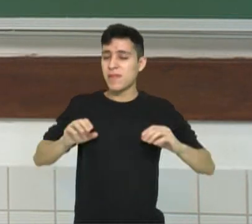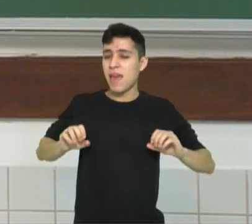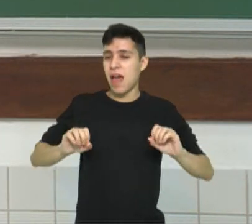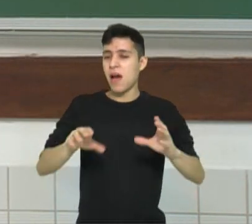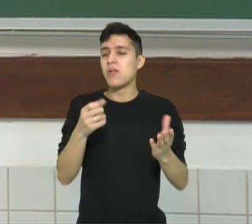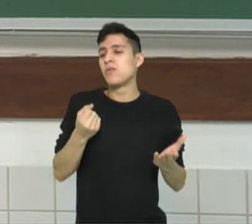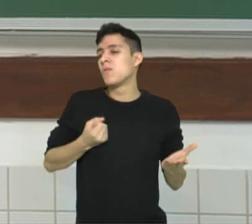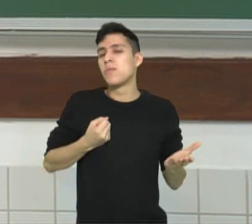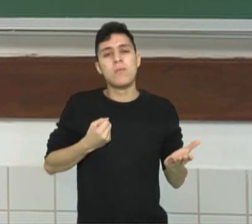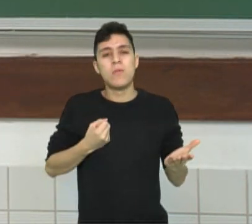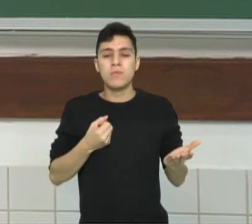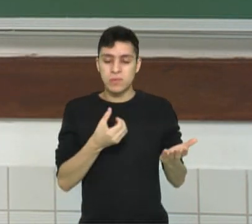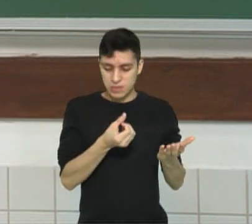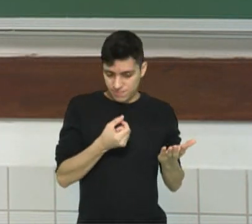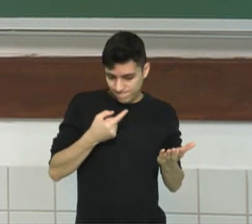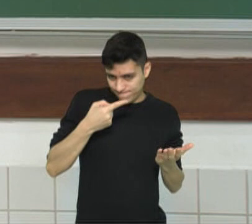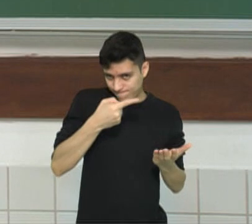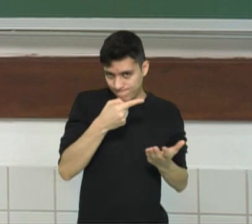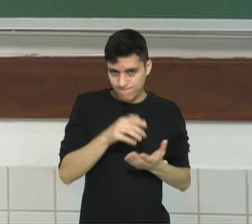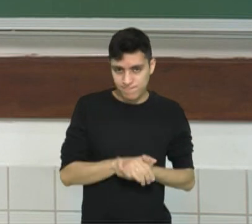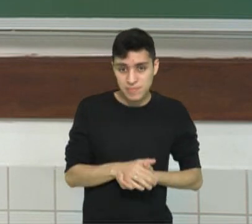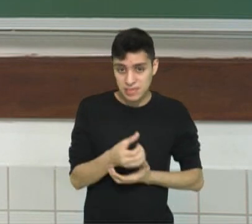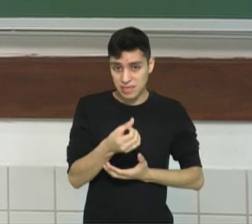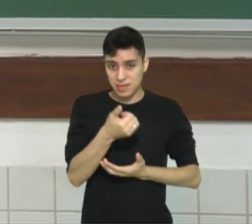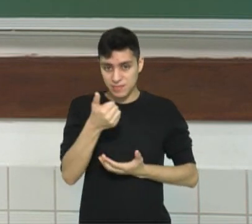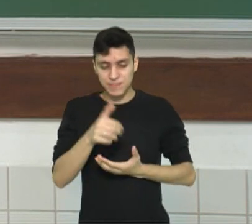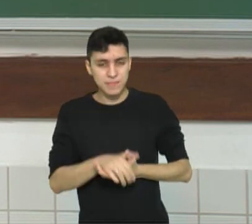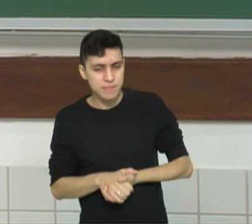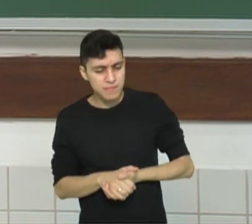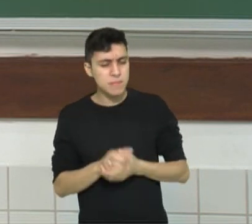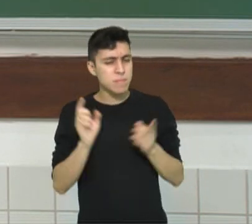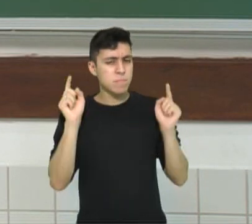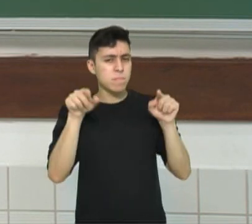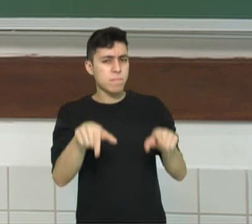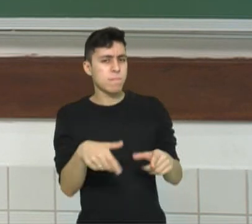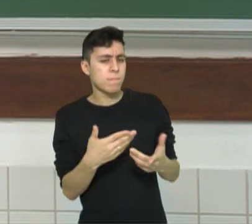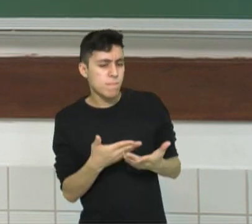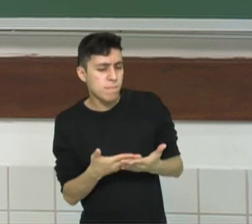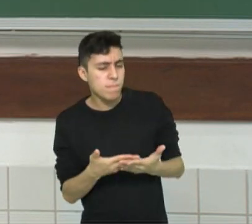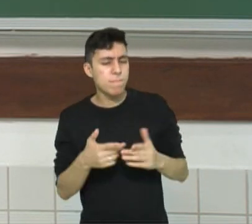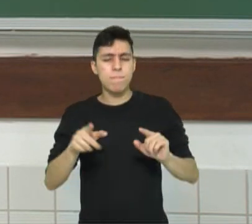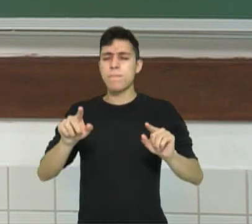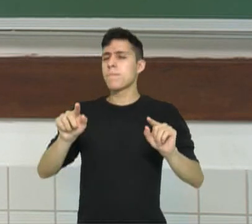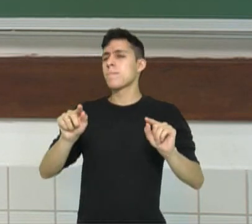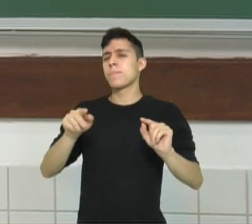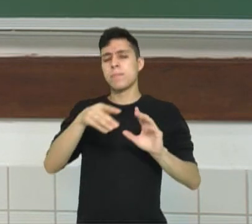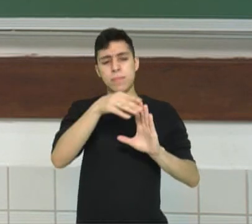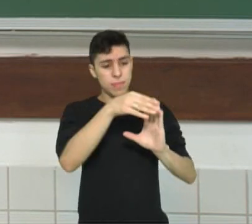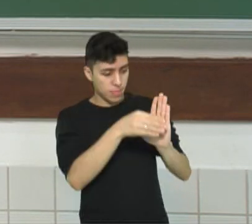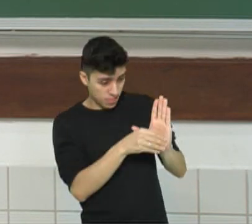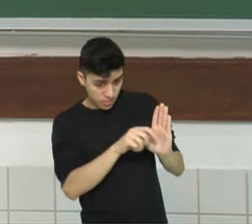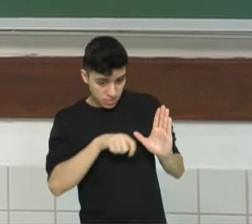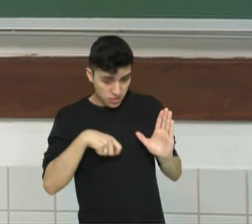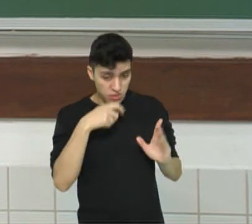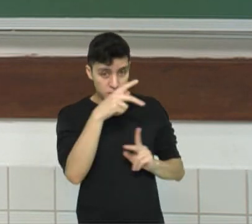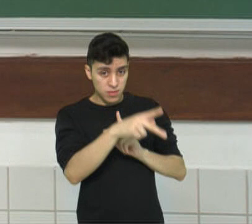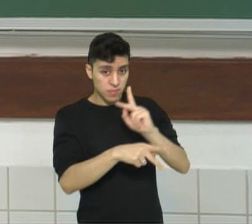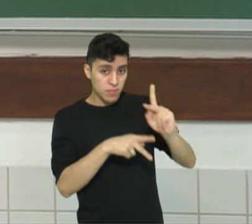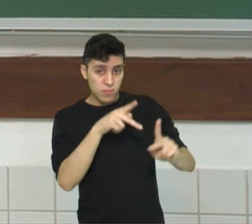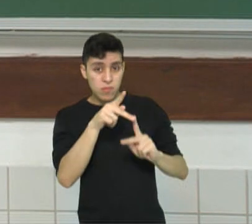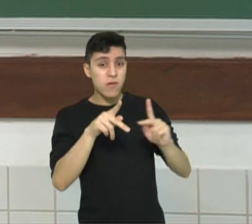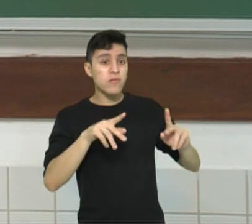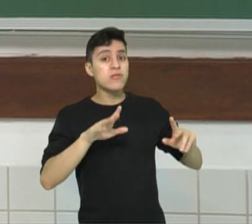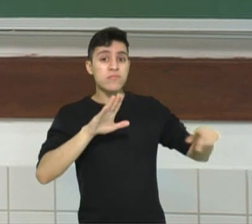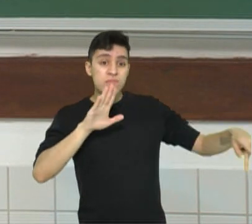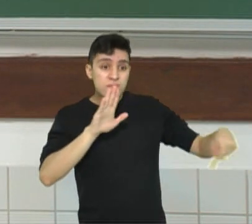número 61. Nessa aula número 61, a gente vai falar sobre os povos nativos aqui